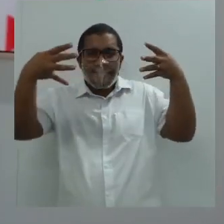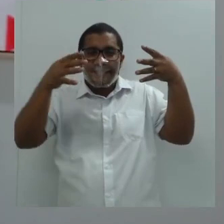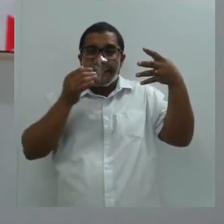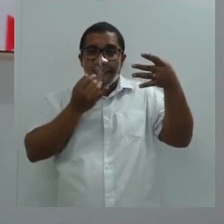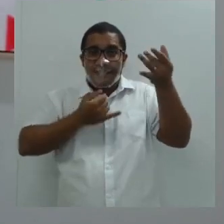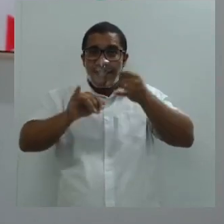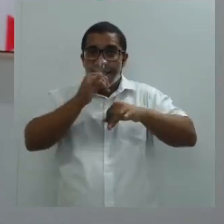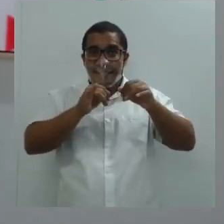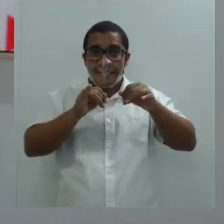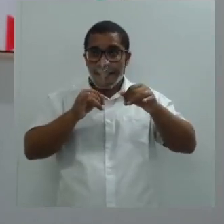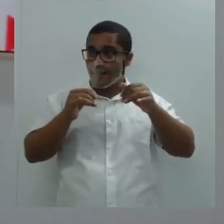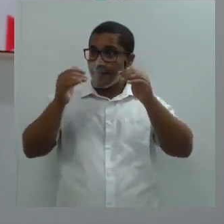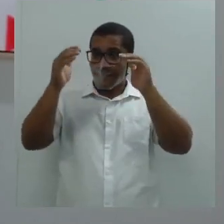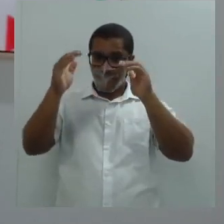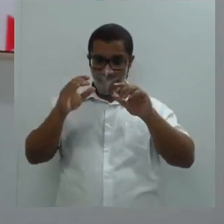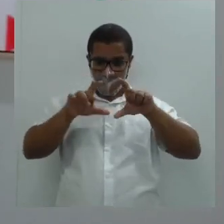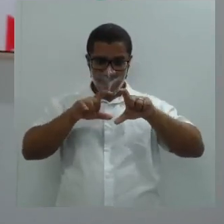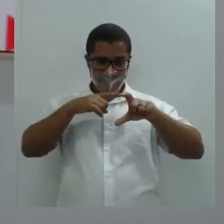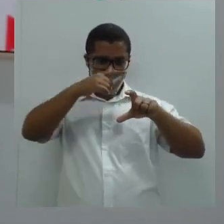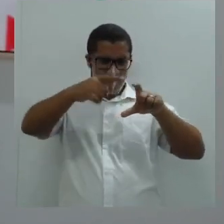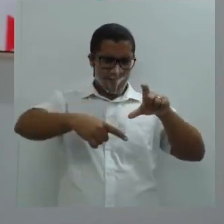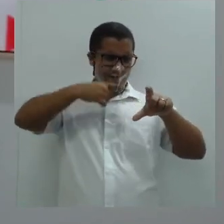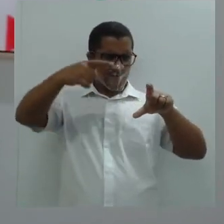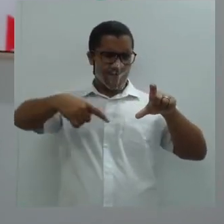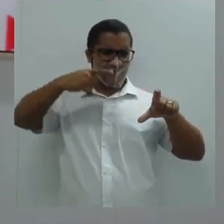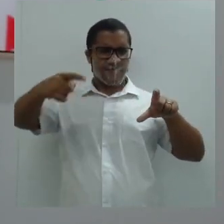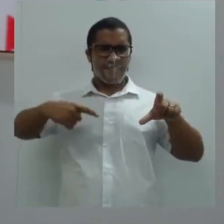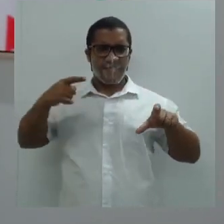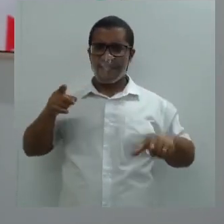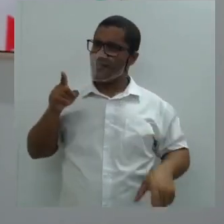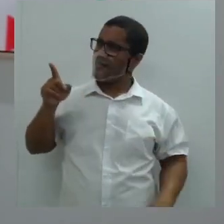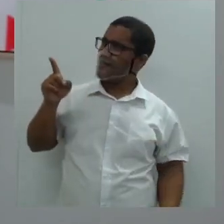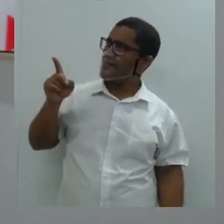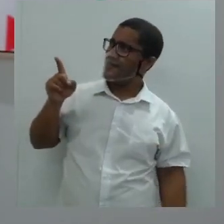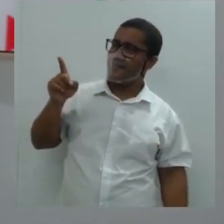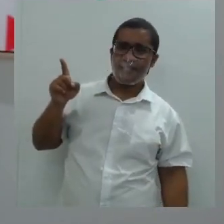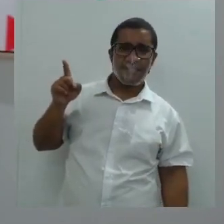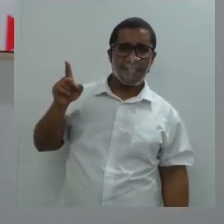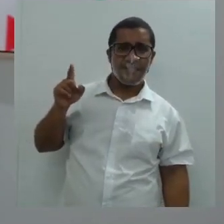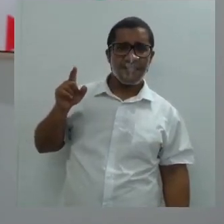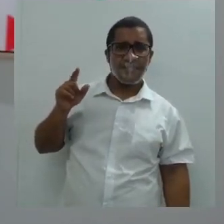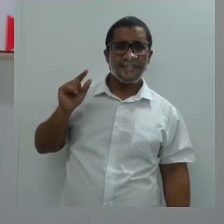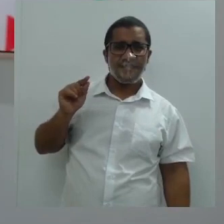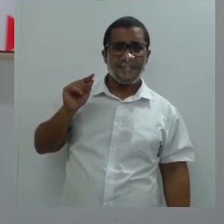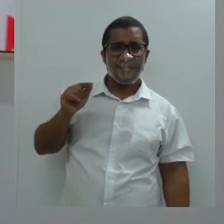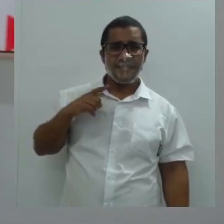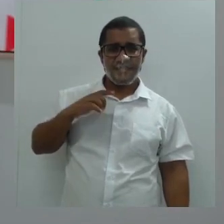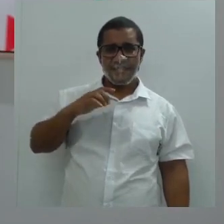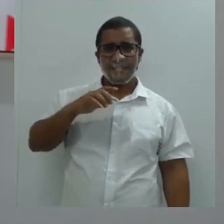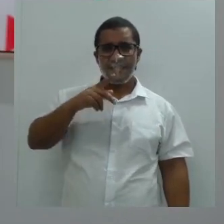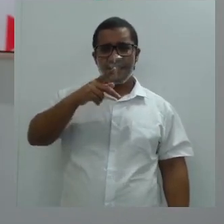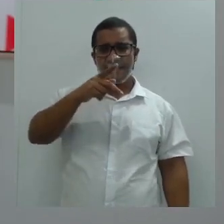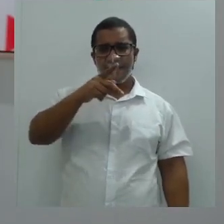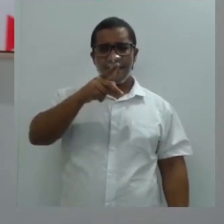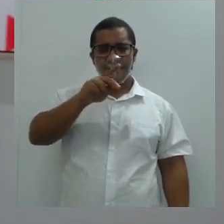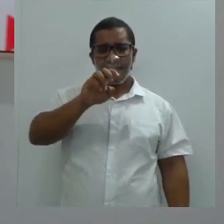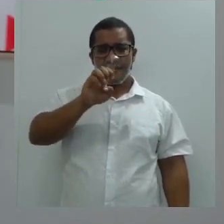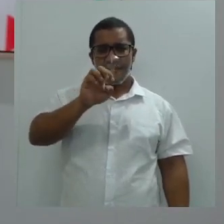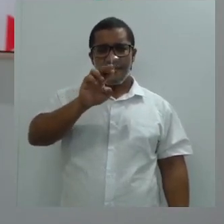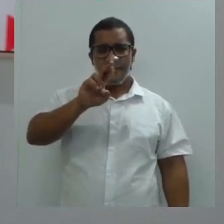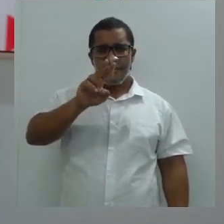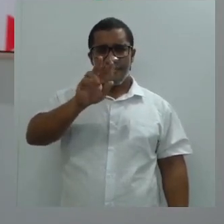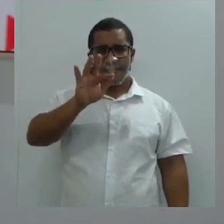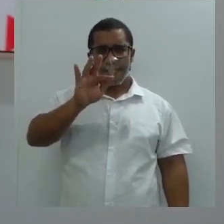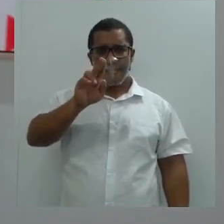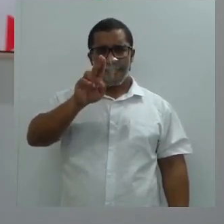e a outra que é toda entrelaçada, a gente chama de um produto de uma cerca perfurante, né? Então a